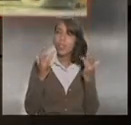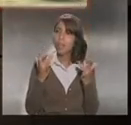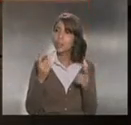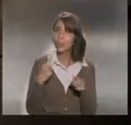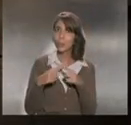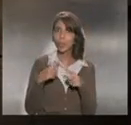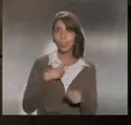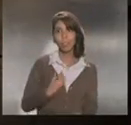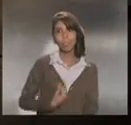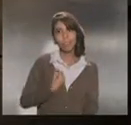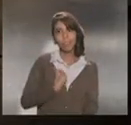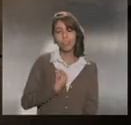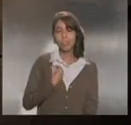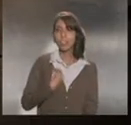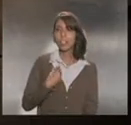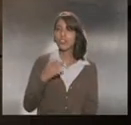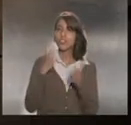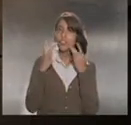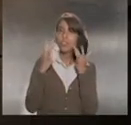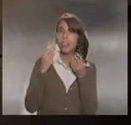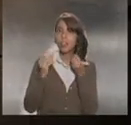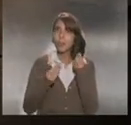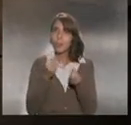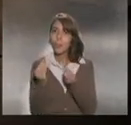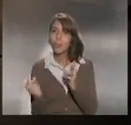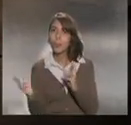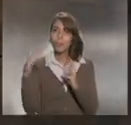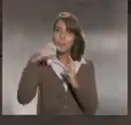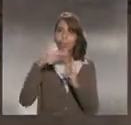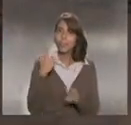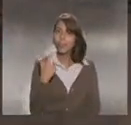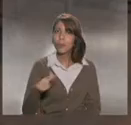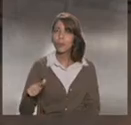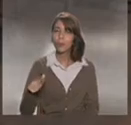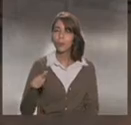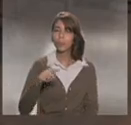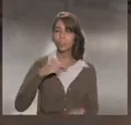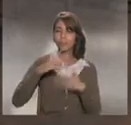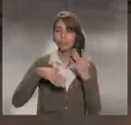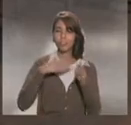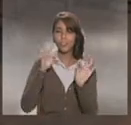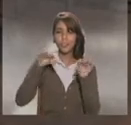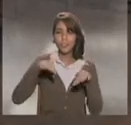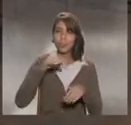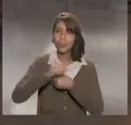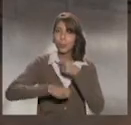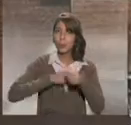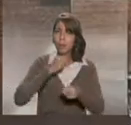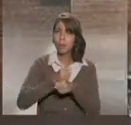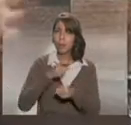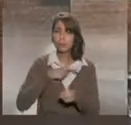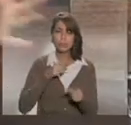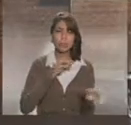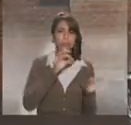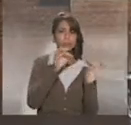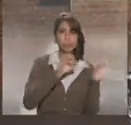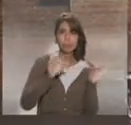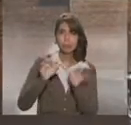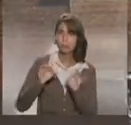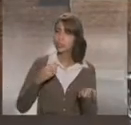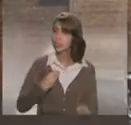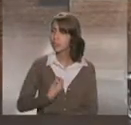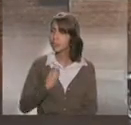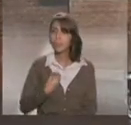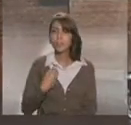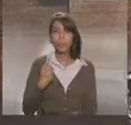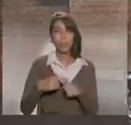vivência de teatro é exatamente principalmente quando chega no final do ano a gente tenha prática de montagem e aí você vive tudo aquilo por que